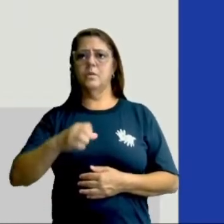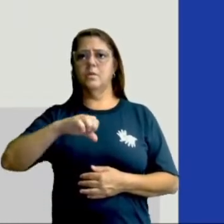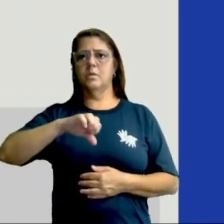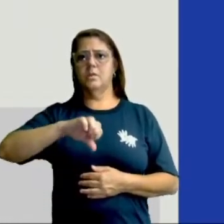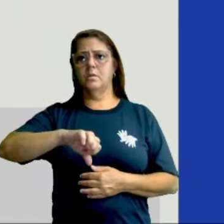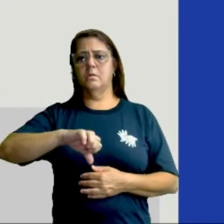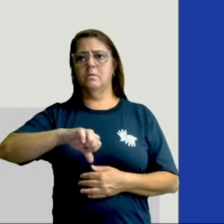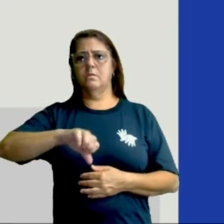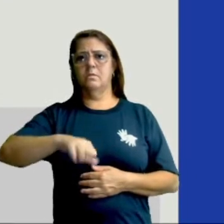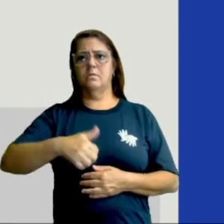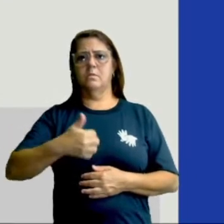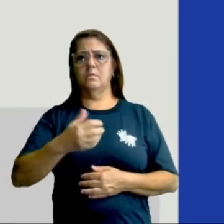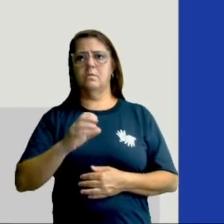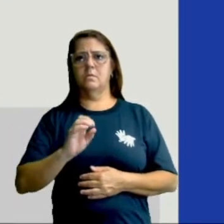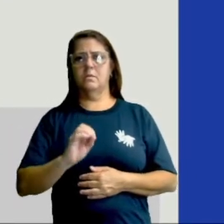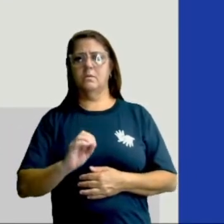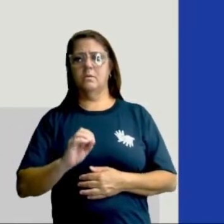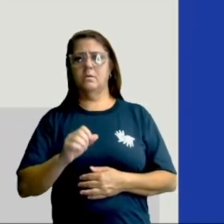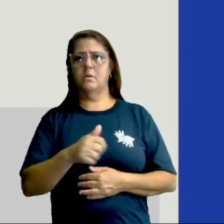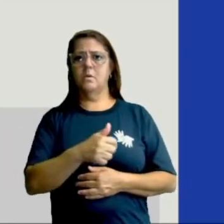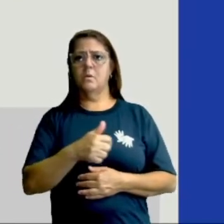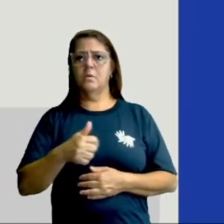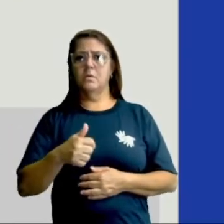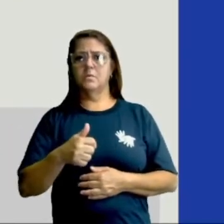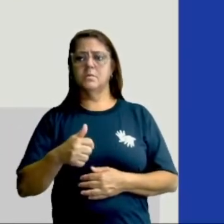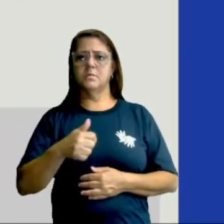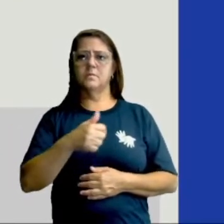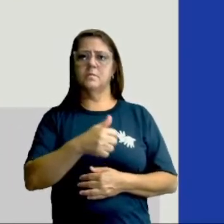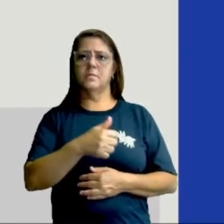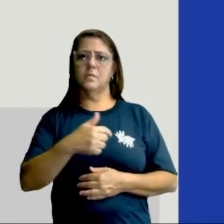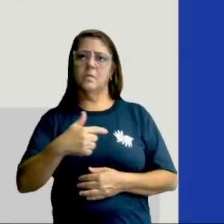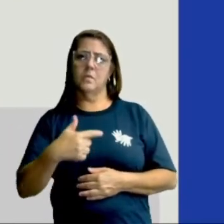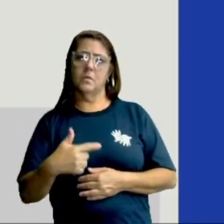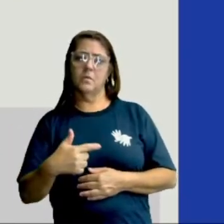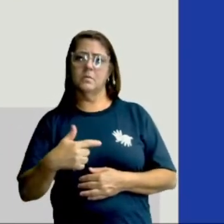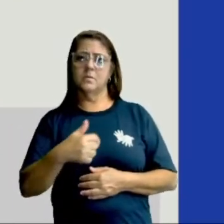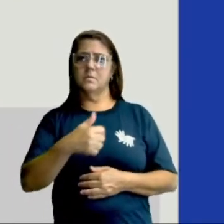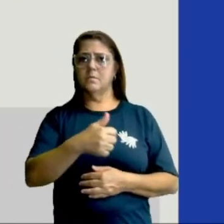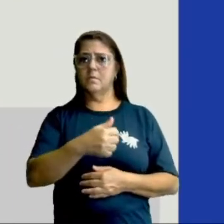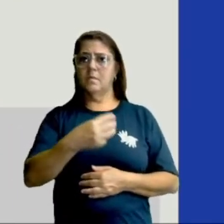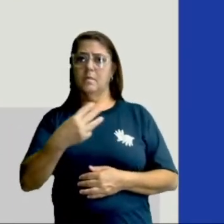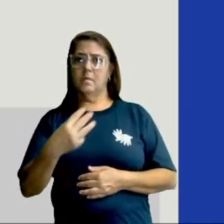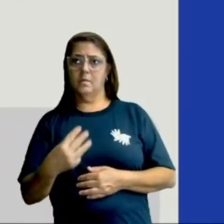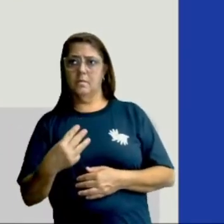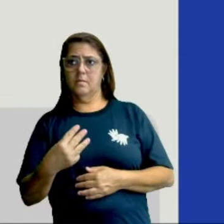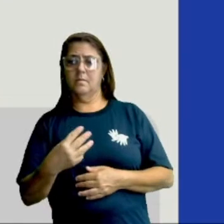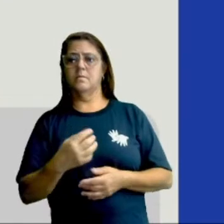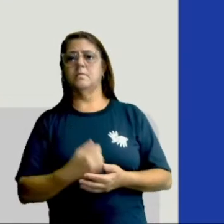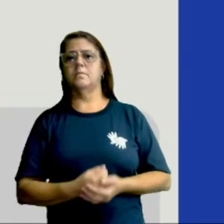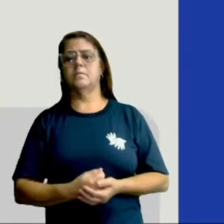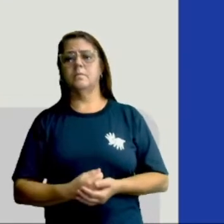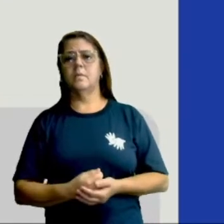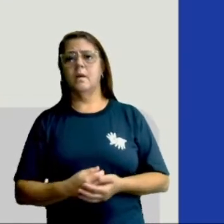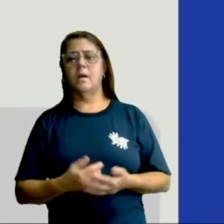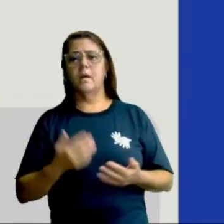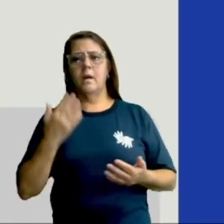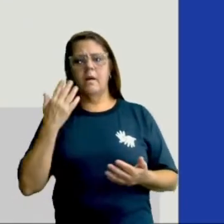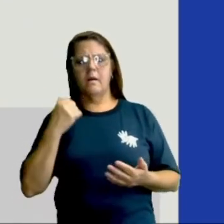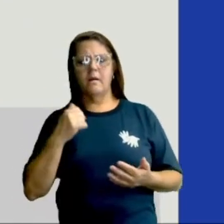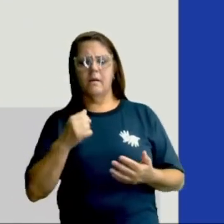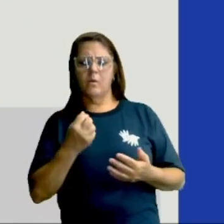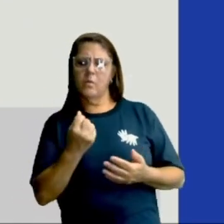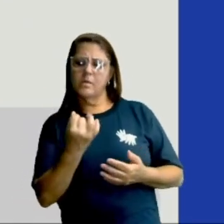8, 9, 10, 11, 12, 13. Então, essa